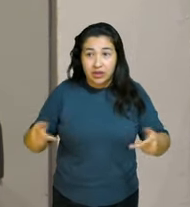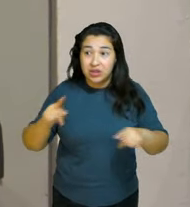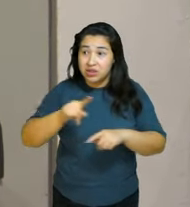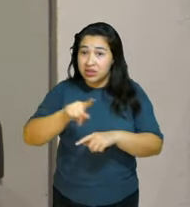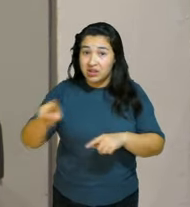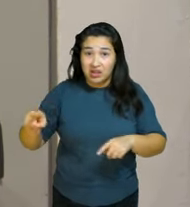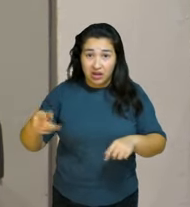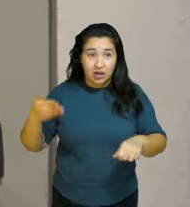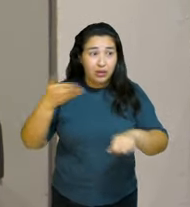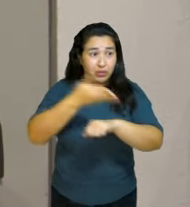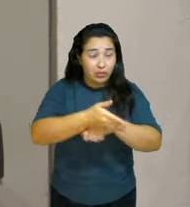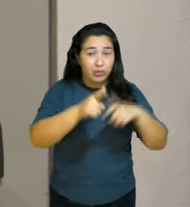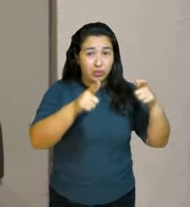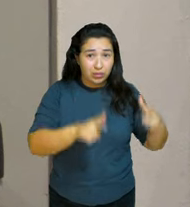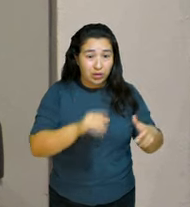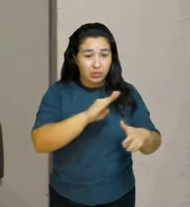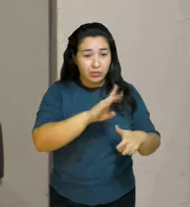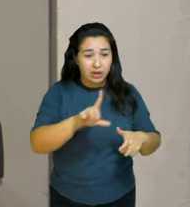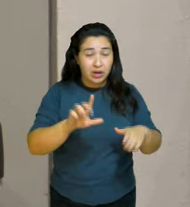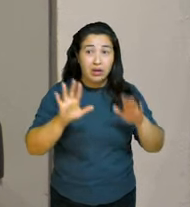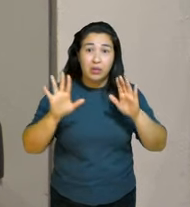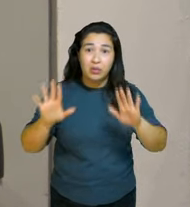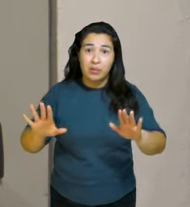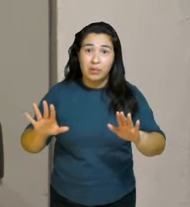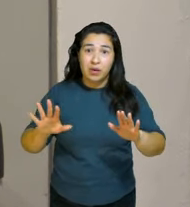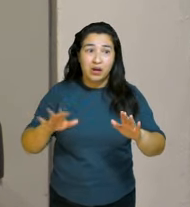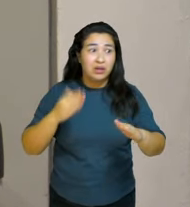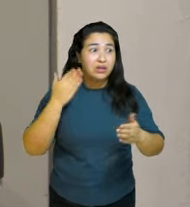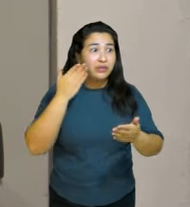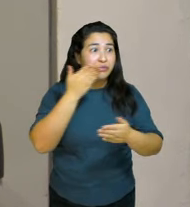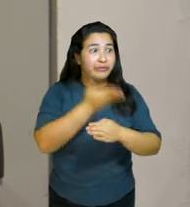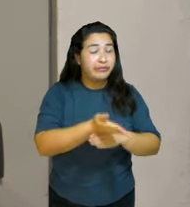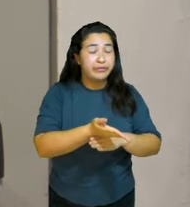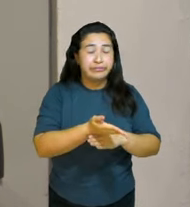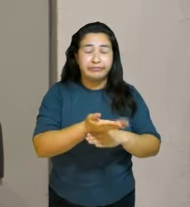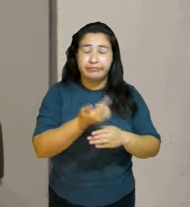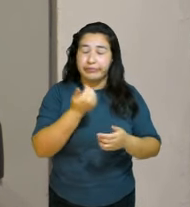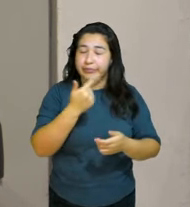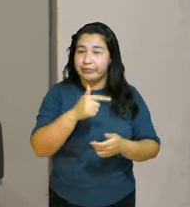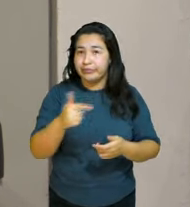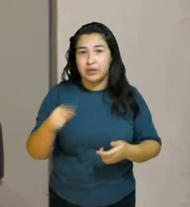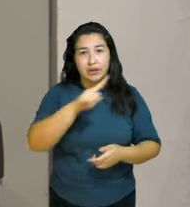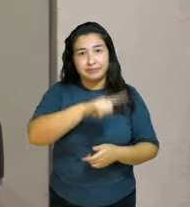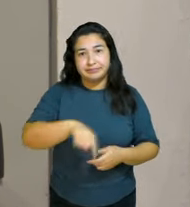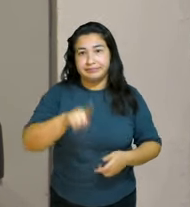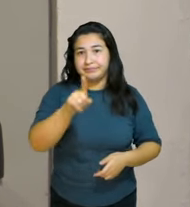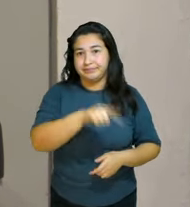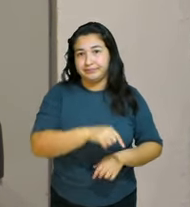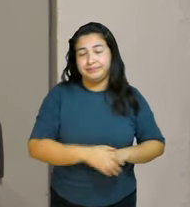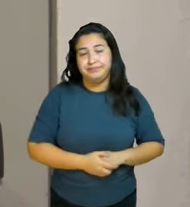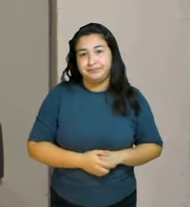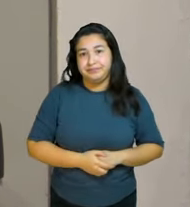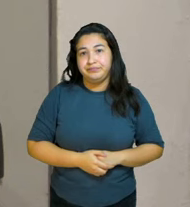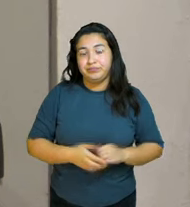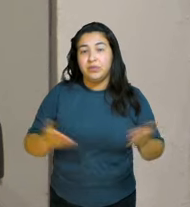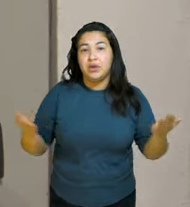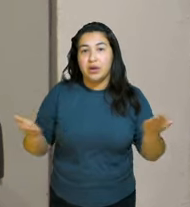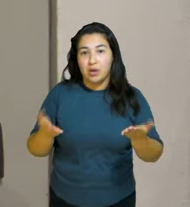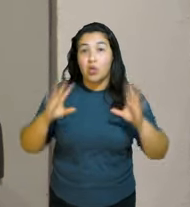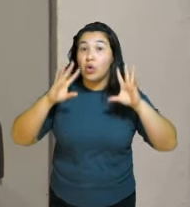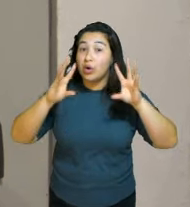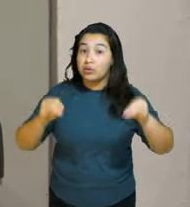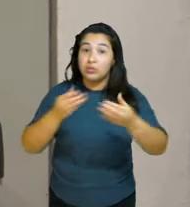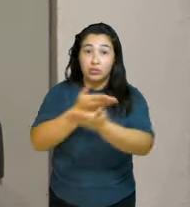mais, praticamente 700 e poucos atletas do atletismo. Então, fica aqui, eu vou abrir a palavra para todos os